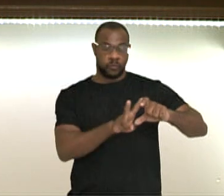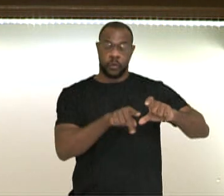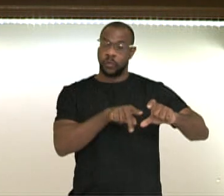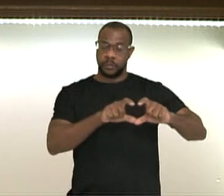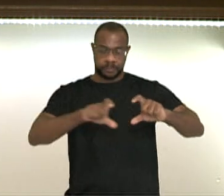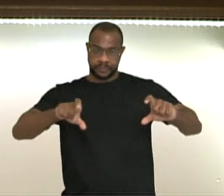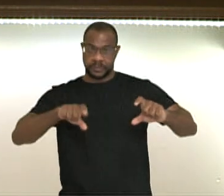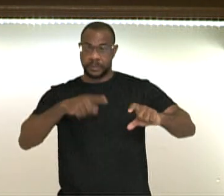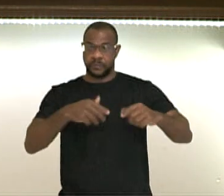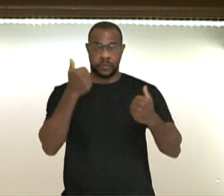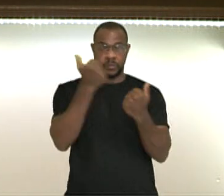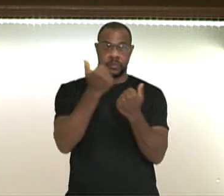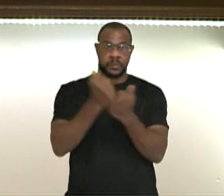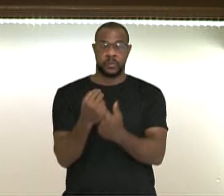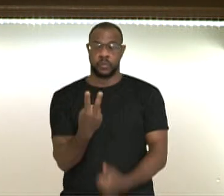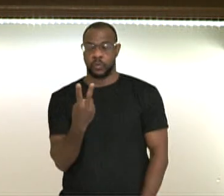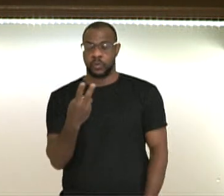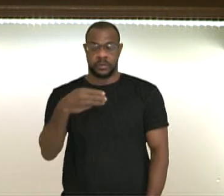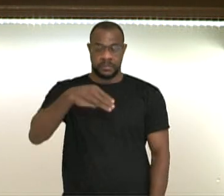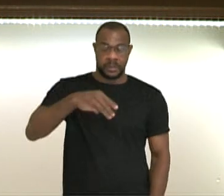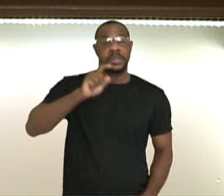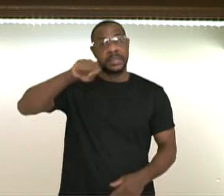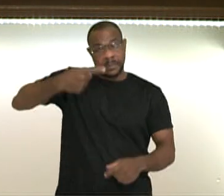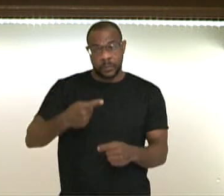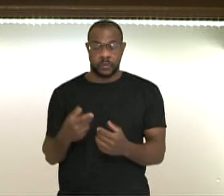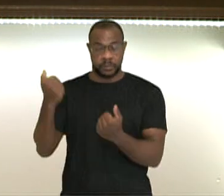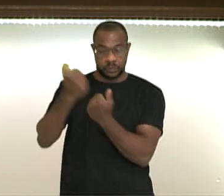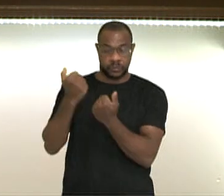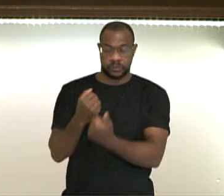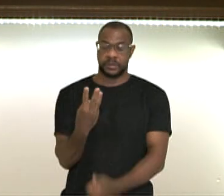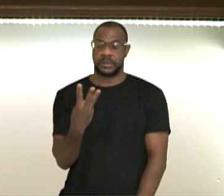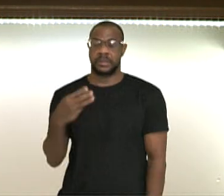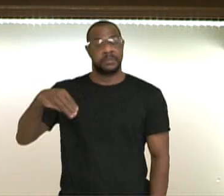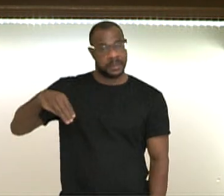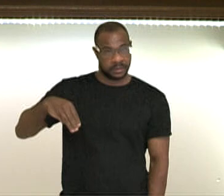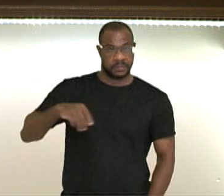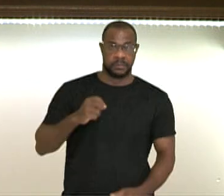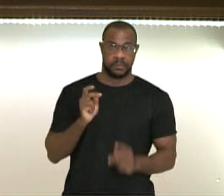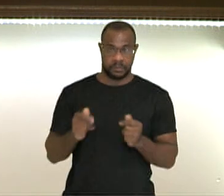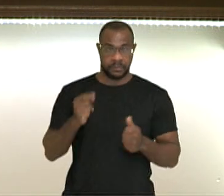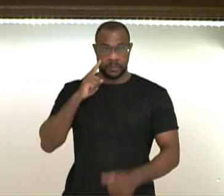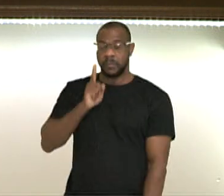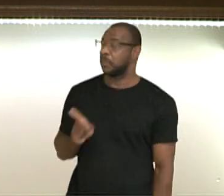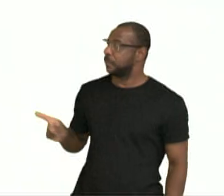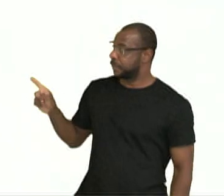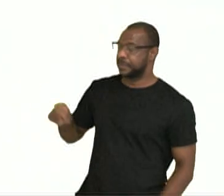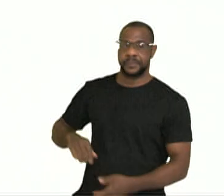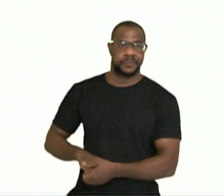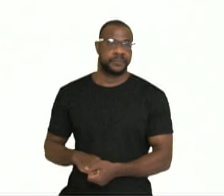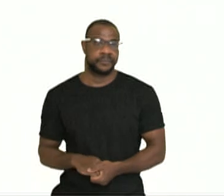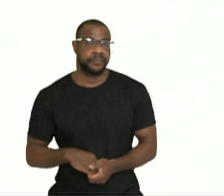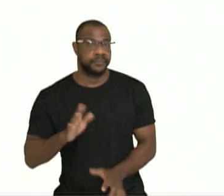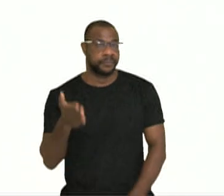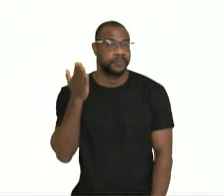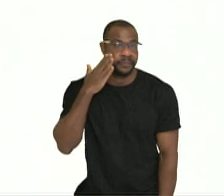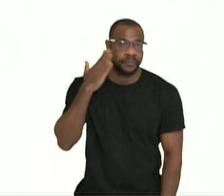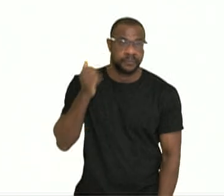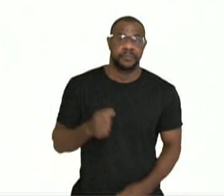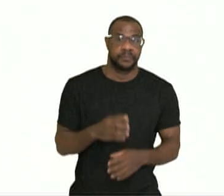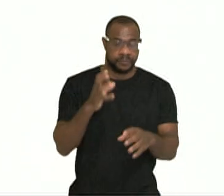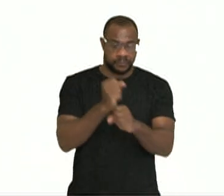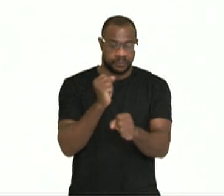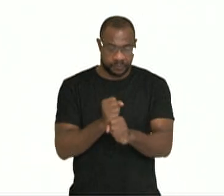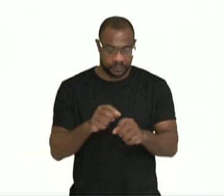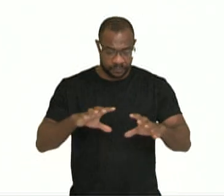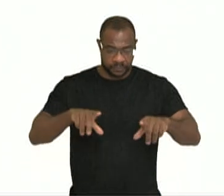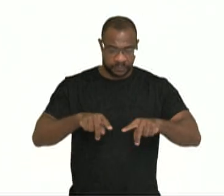metros e depois substituir por 3 metros. Vamos conferir? Então, olha lá. Já sabemos que o volume da piscina é